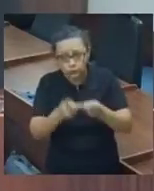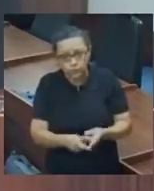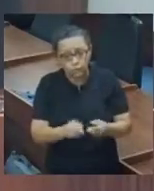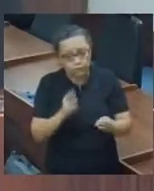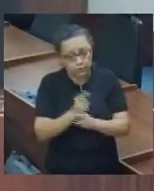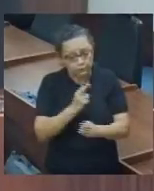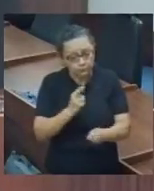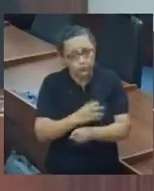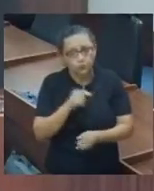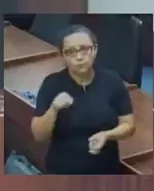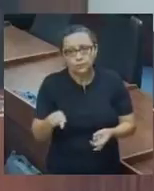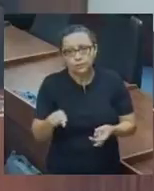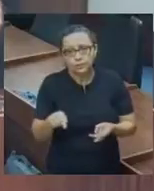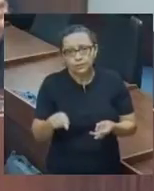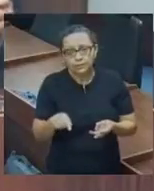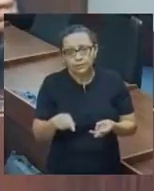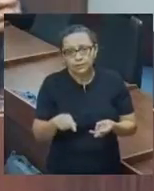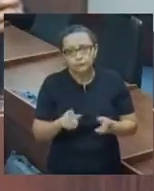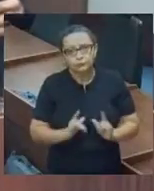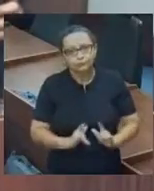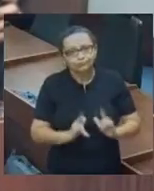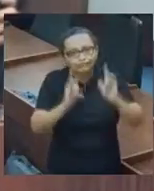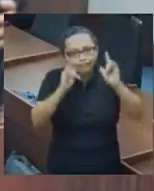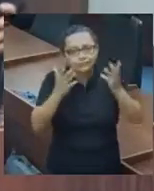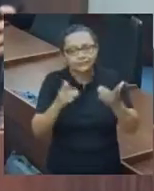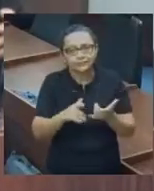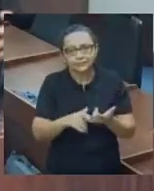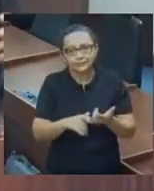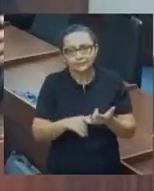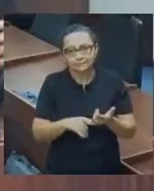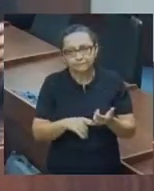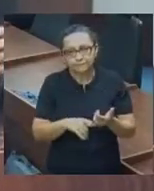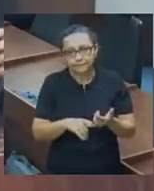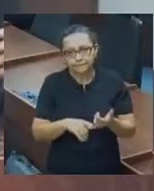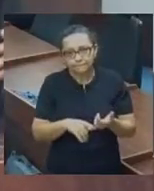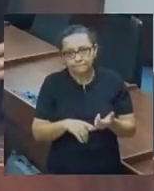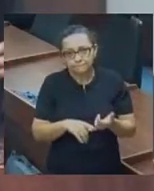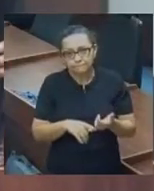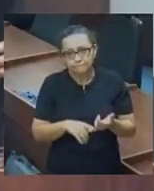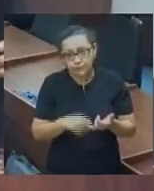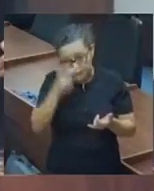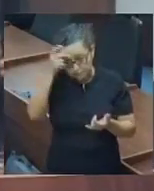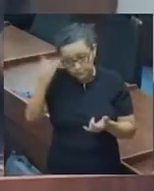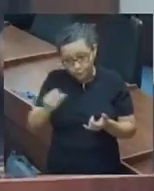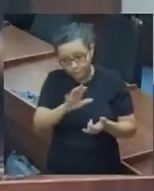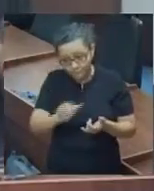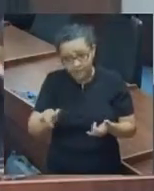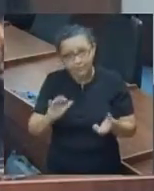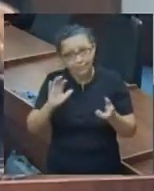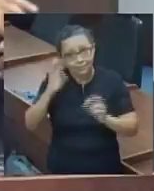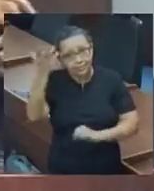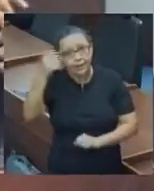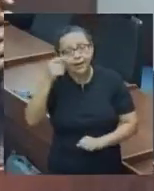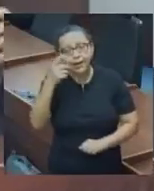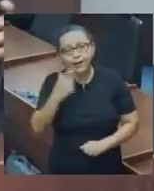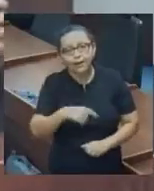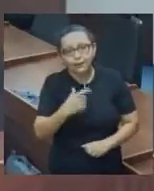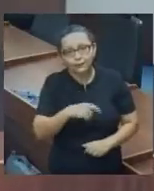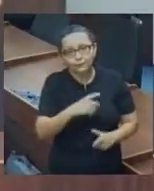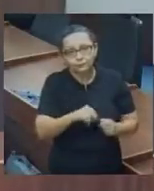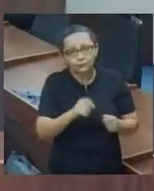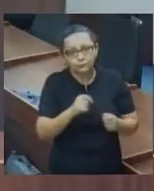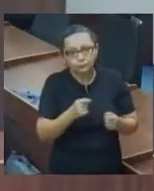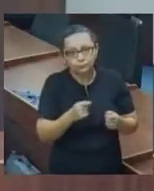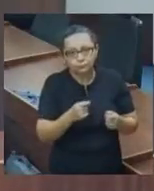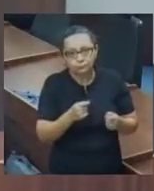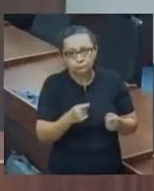reforma dos prédios é que vai decidir aonde vão ficar os